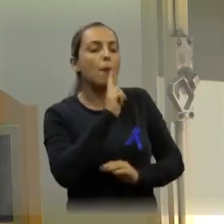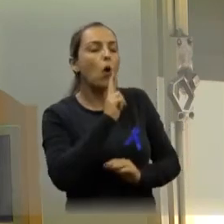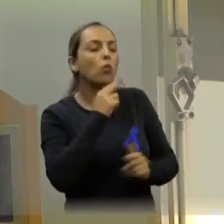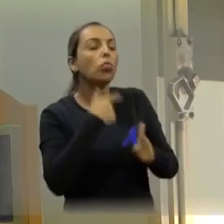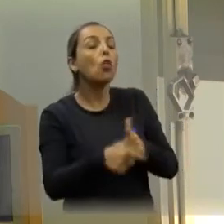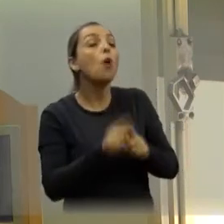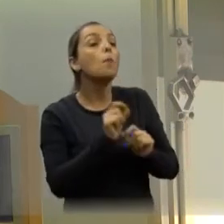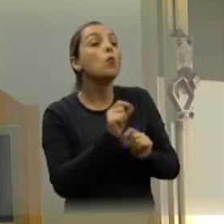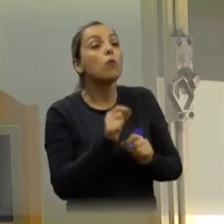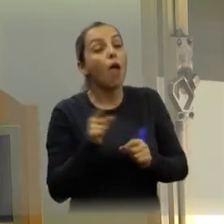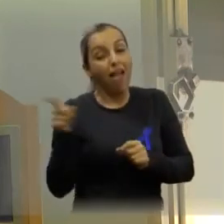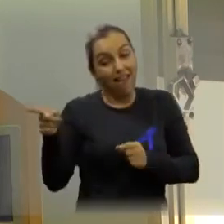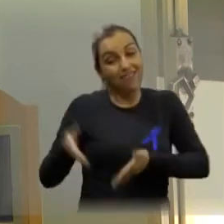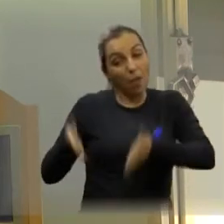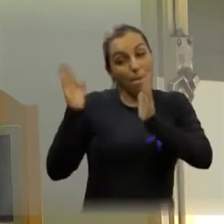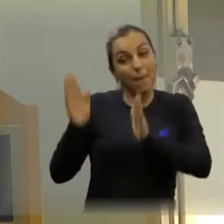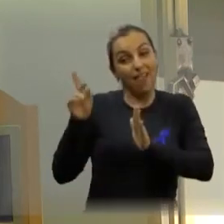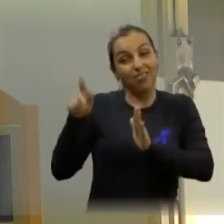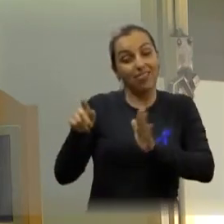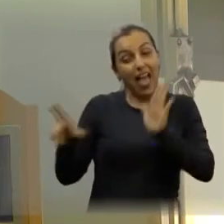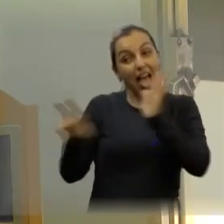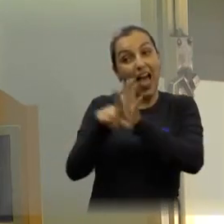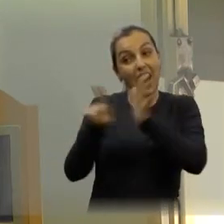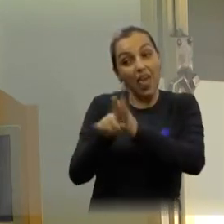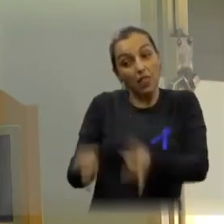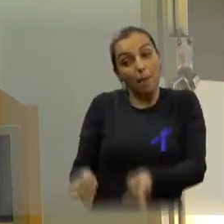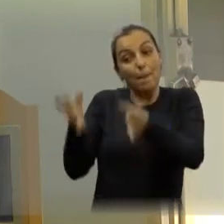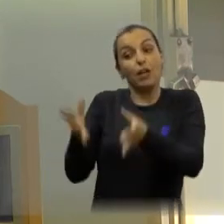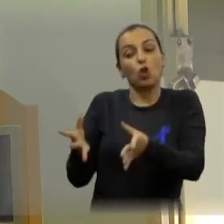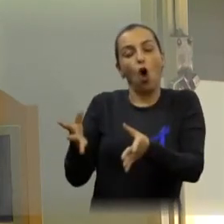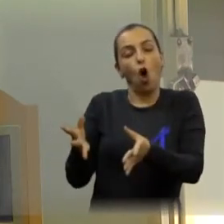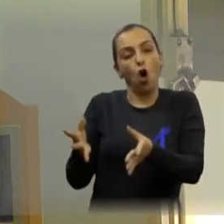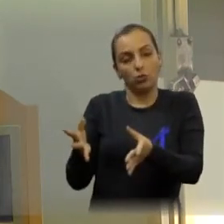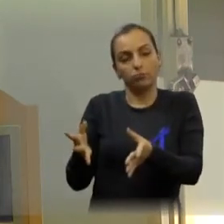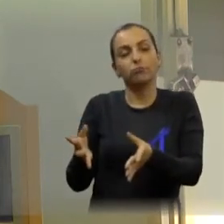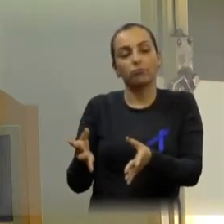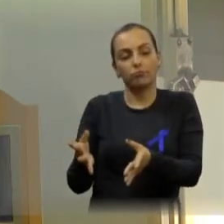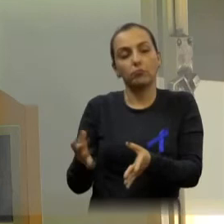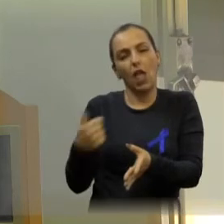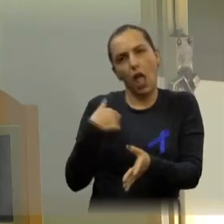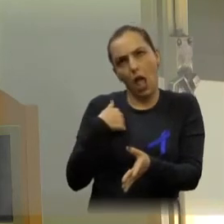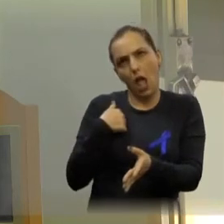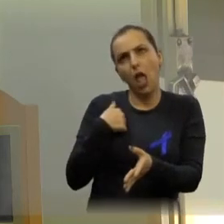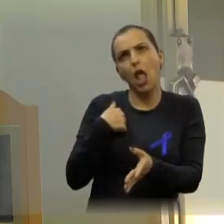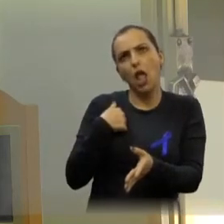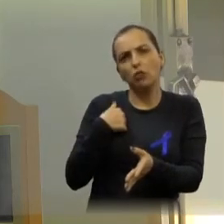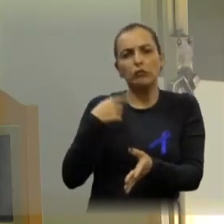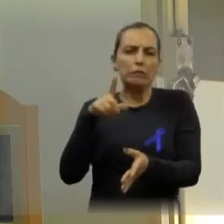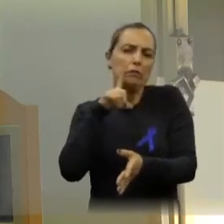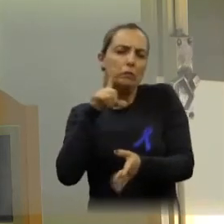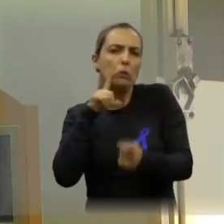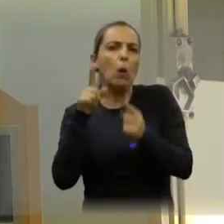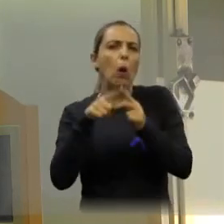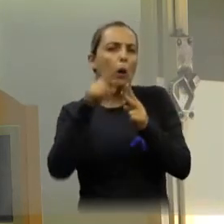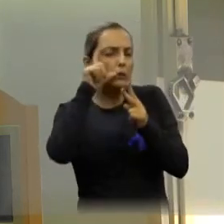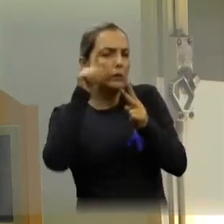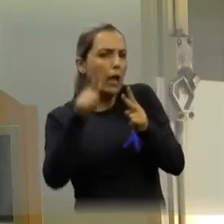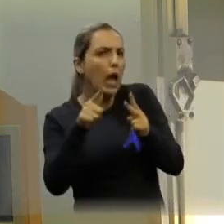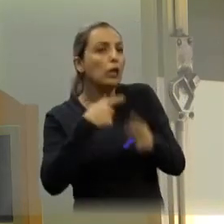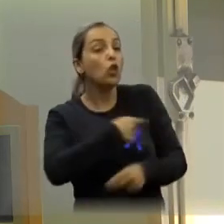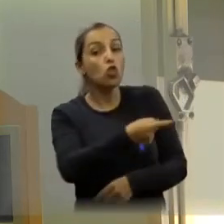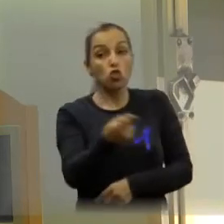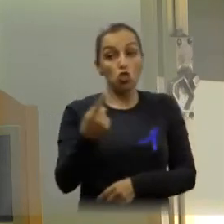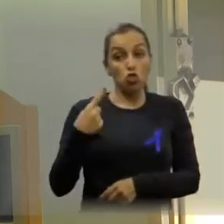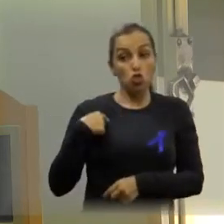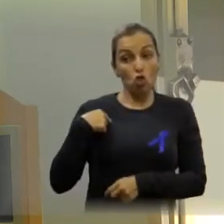ele foi intimado para a lei do abandono. Então, eu estou aqui, vereador Gerson, vereador Lucas, nós estamos aqui, eu